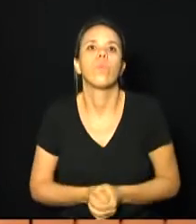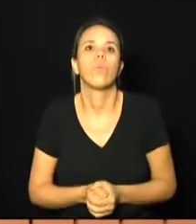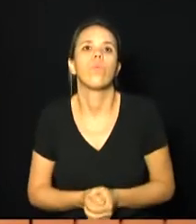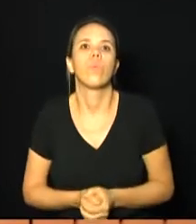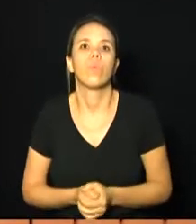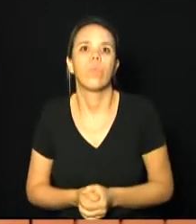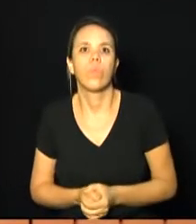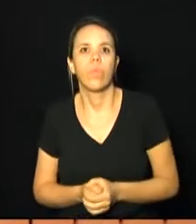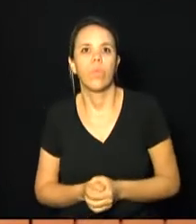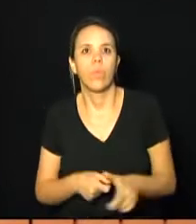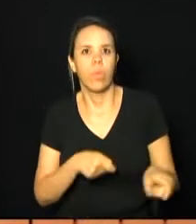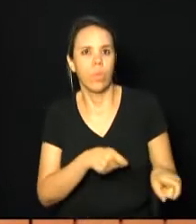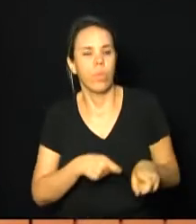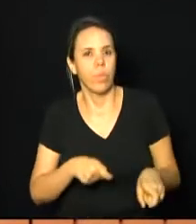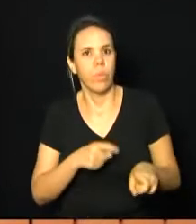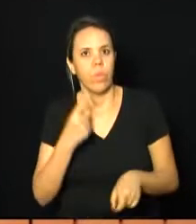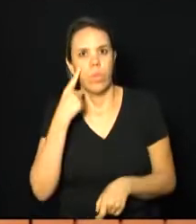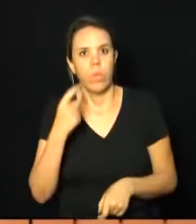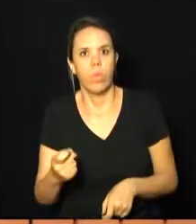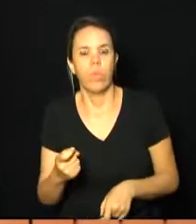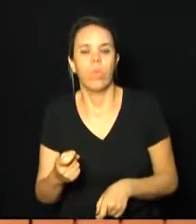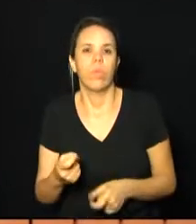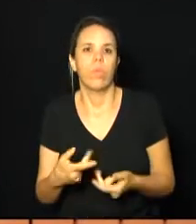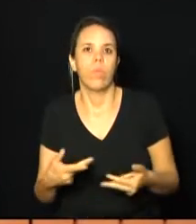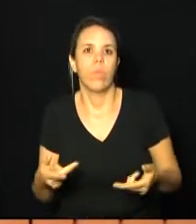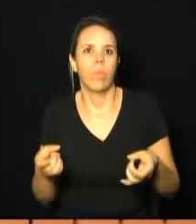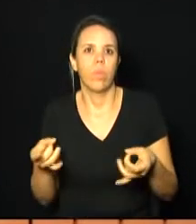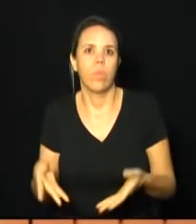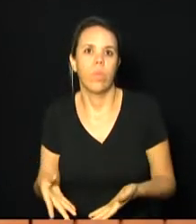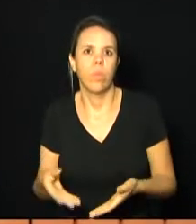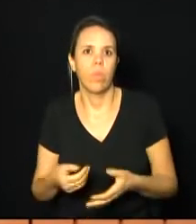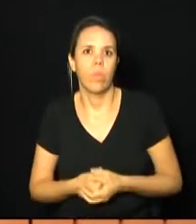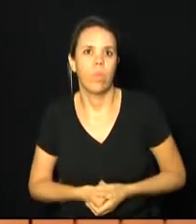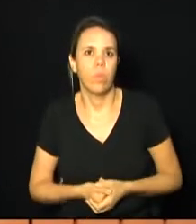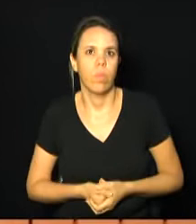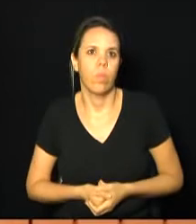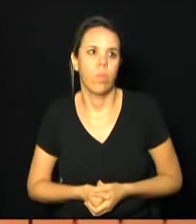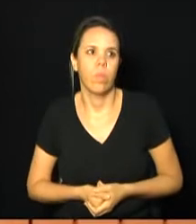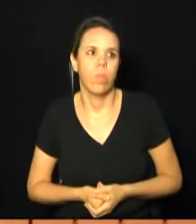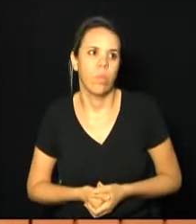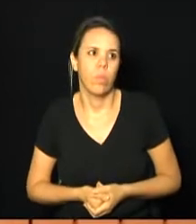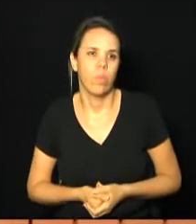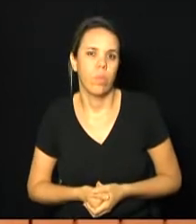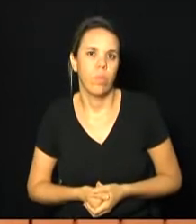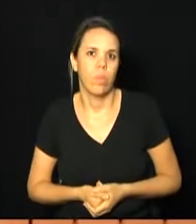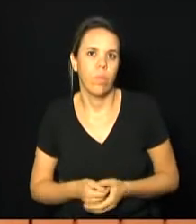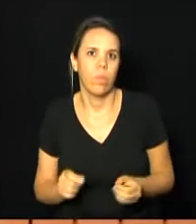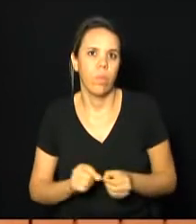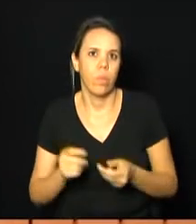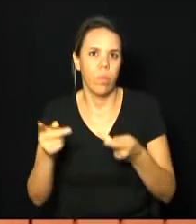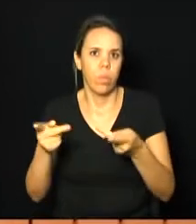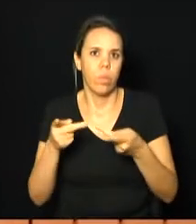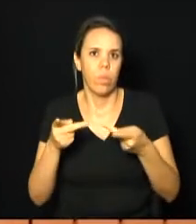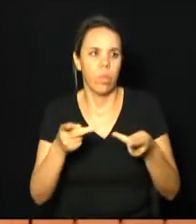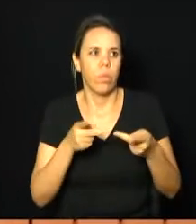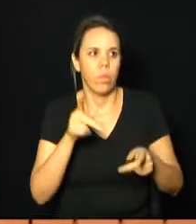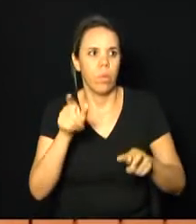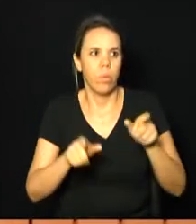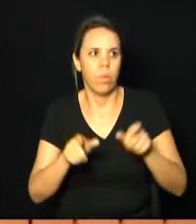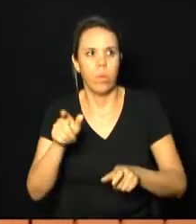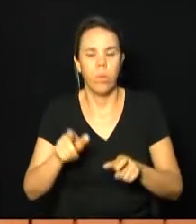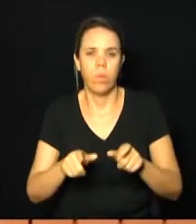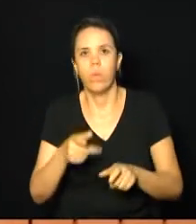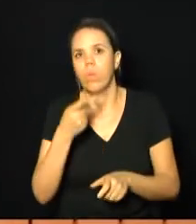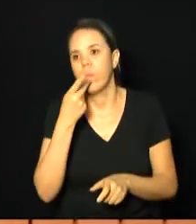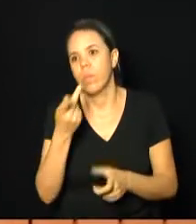realmente garimpando o que é de interesse e o restante ficava no chão. Então, o que a gente começou a fazer? A chamar essas pessoas, né? Falar,